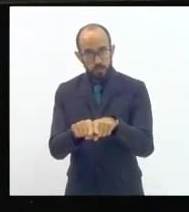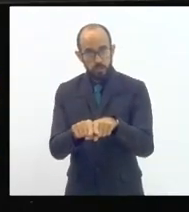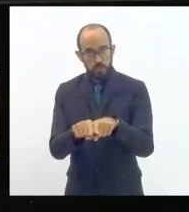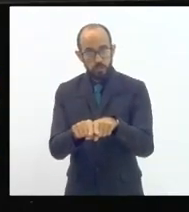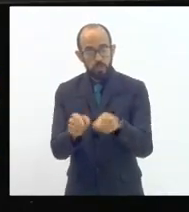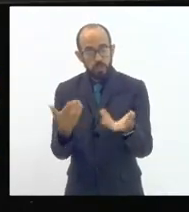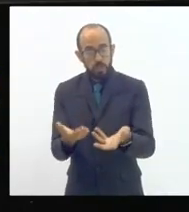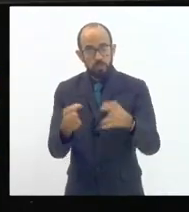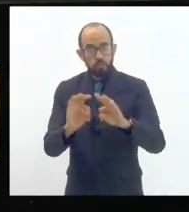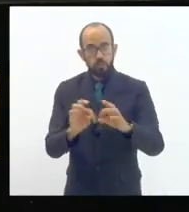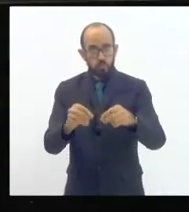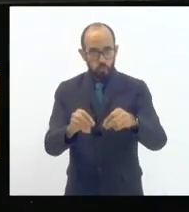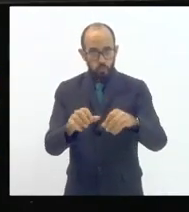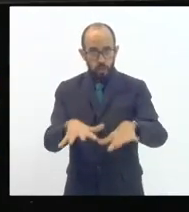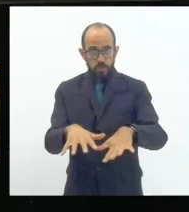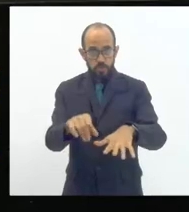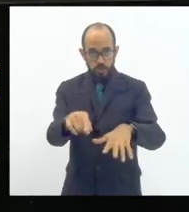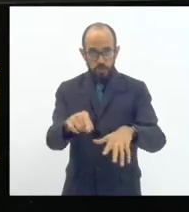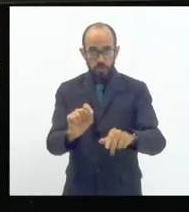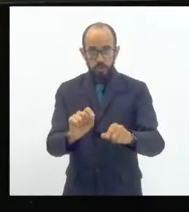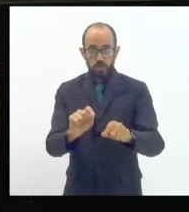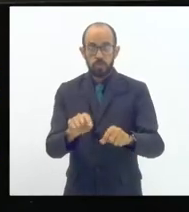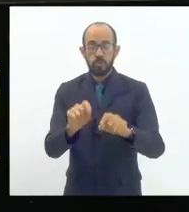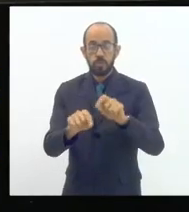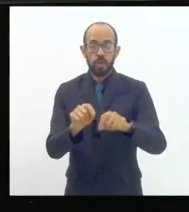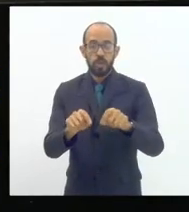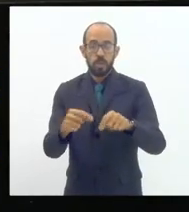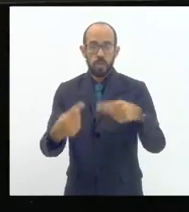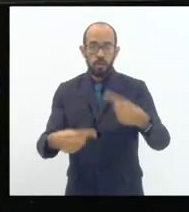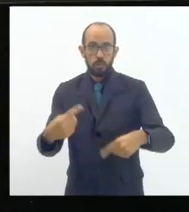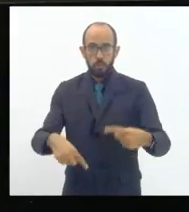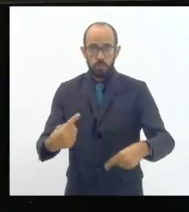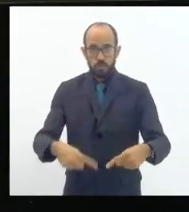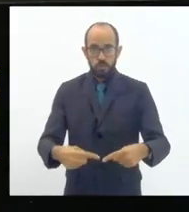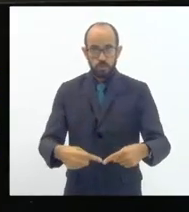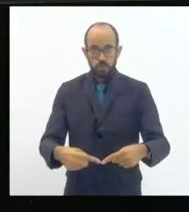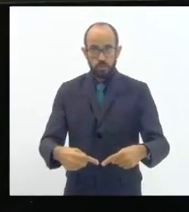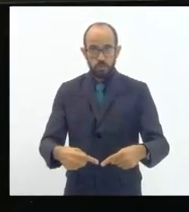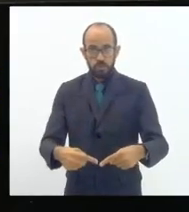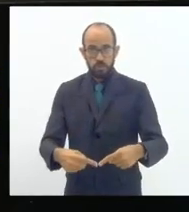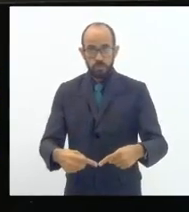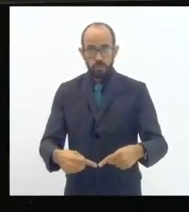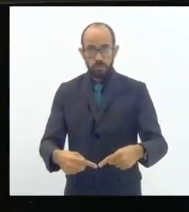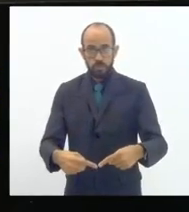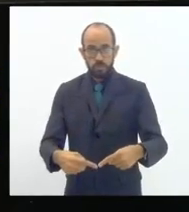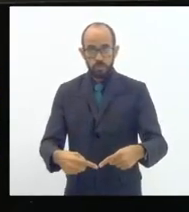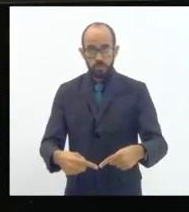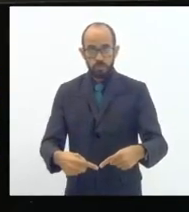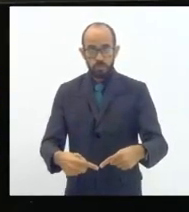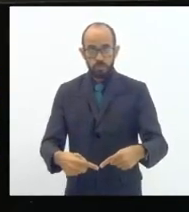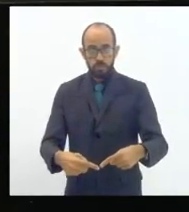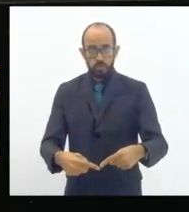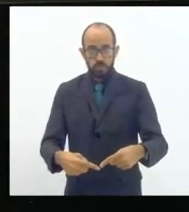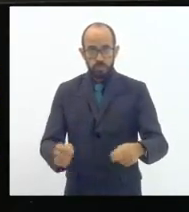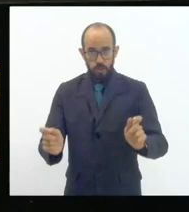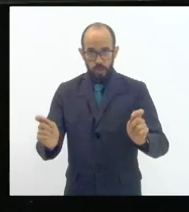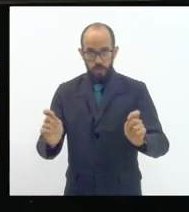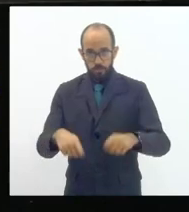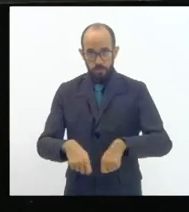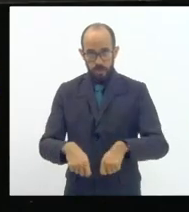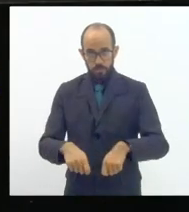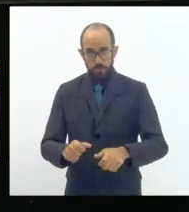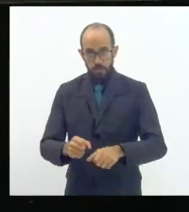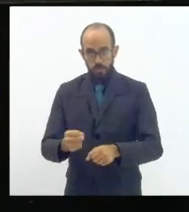é isto o que na política adquire as condições e possibilidades para